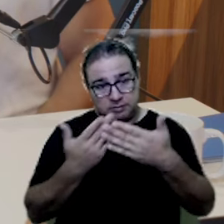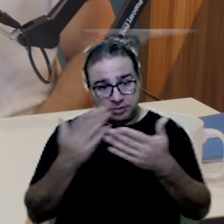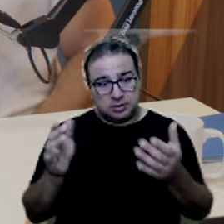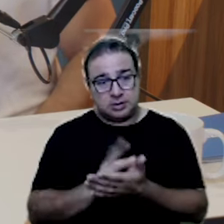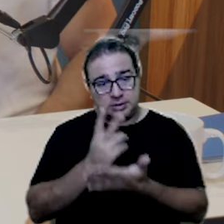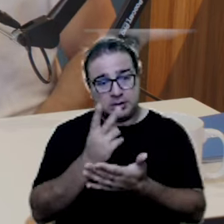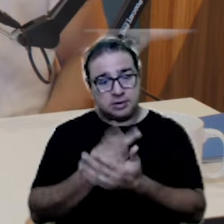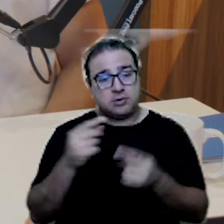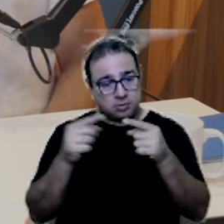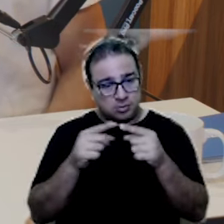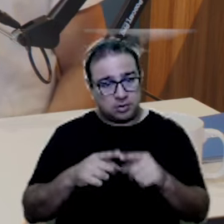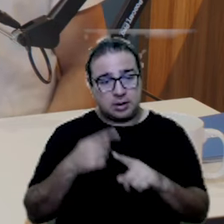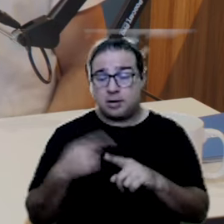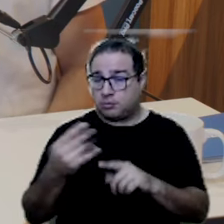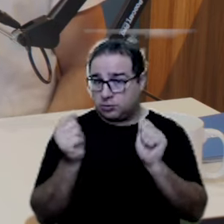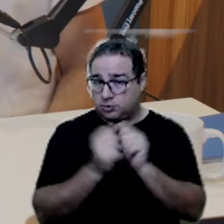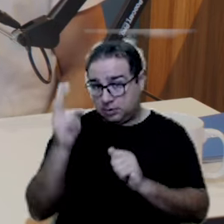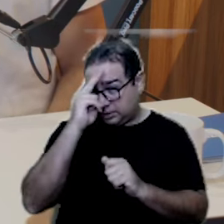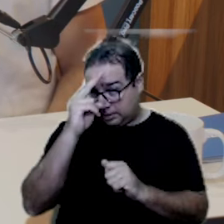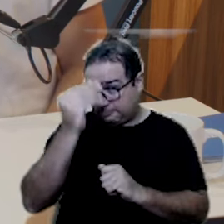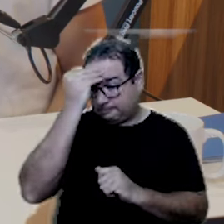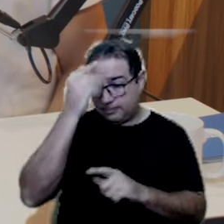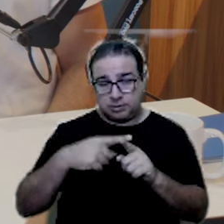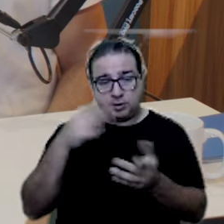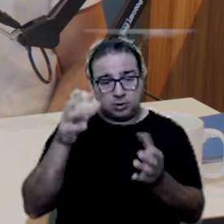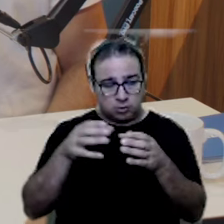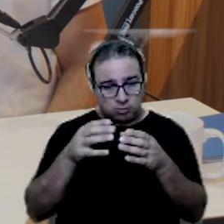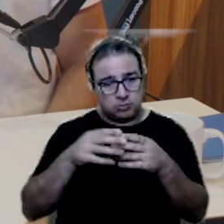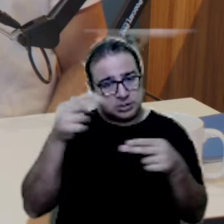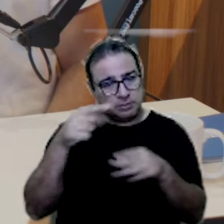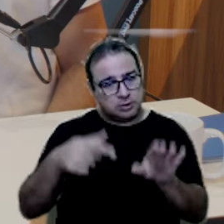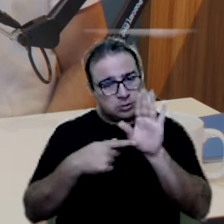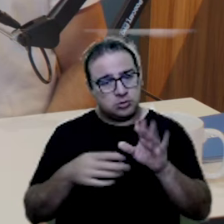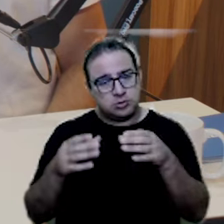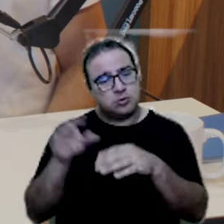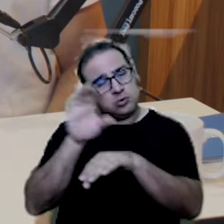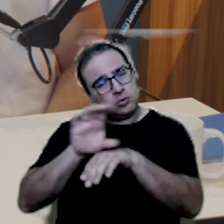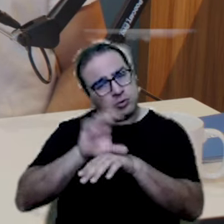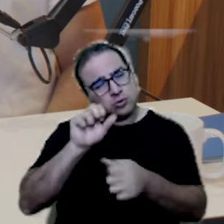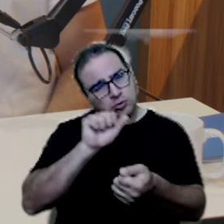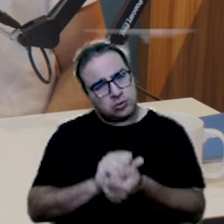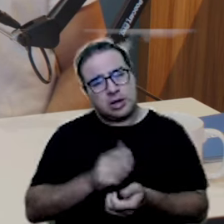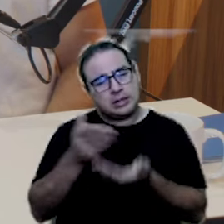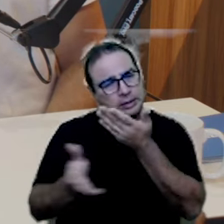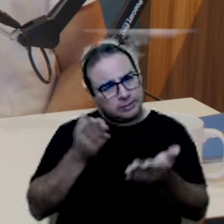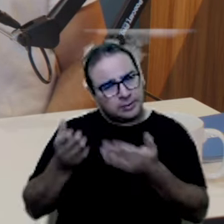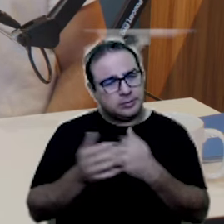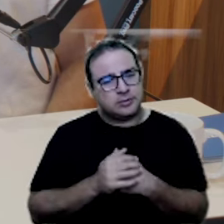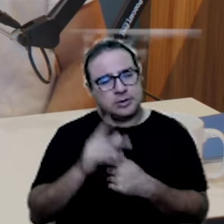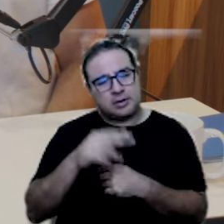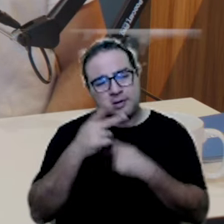empresa de vocês eu sempre puxo esse gancho que é importantíssimo e contem com o sebrai com os nossos cursos com os nossos